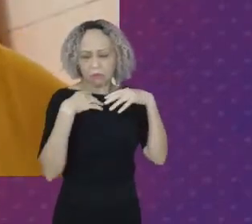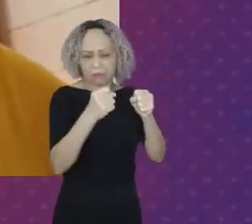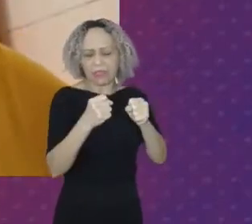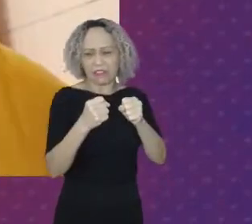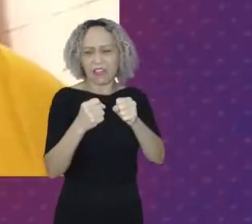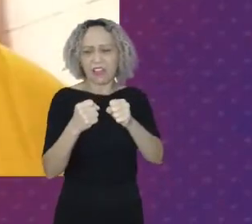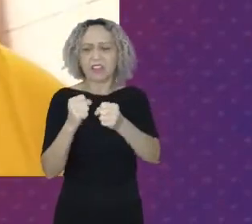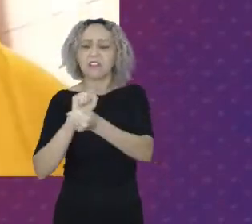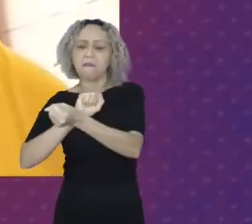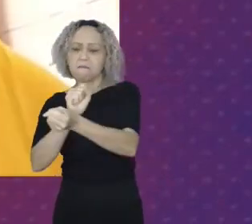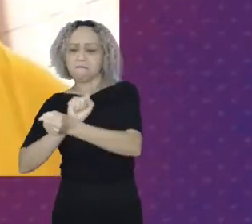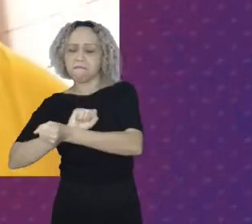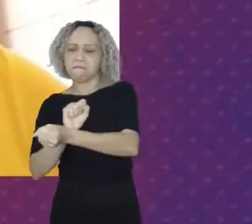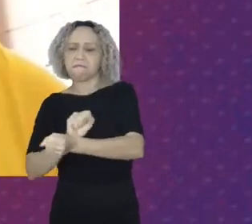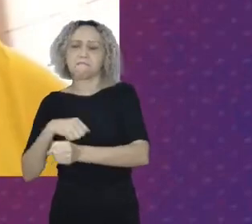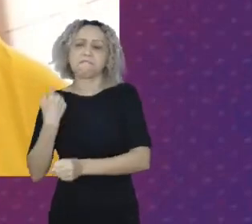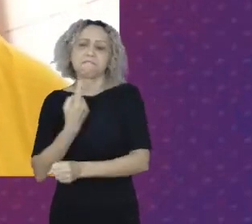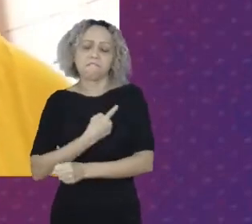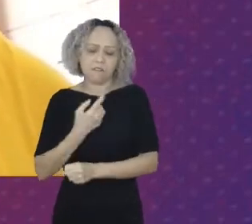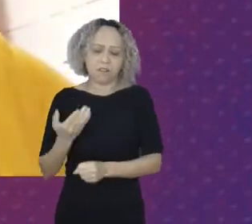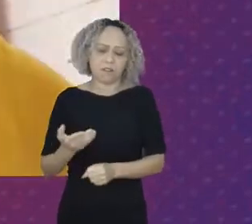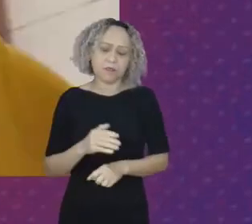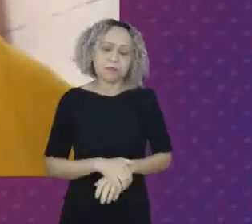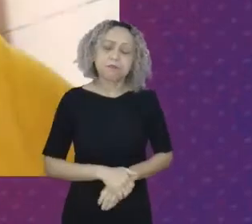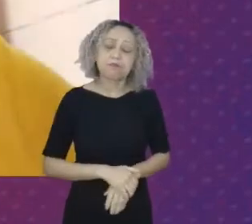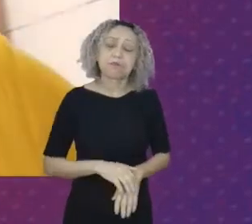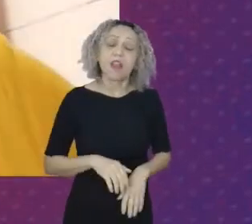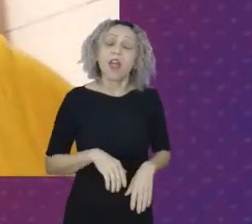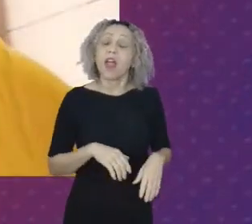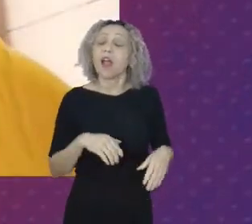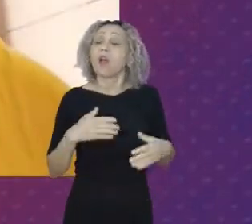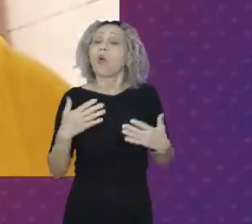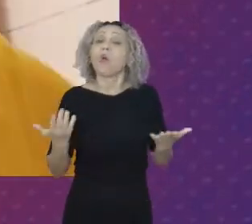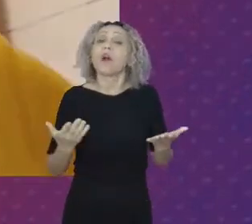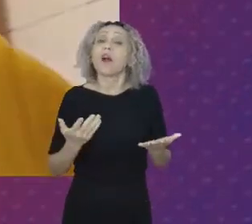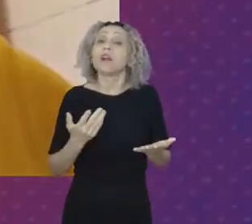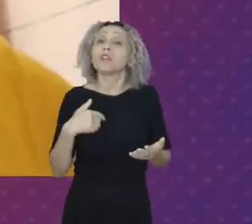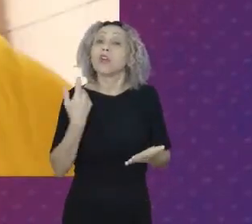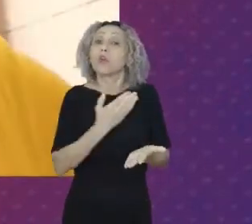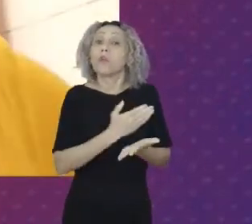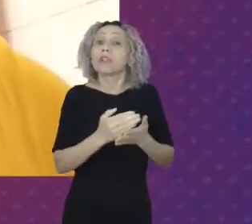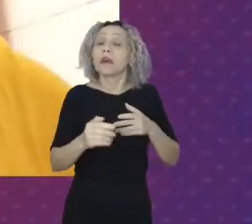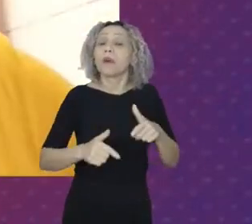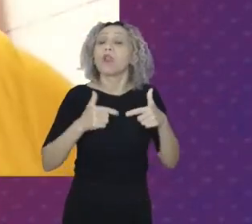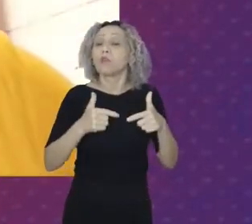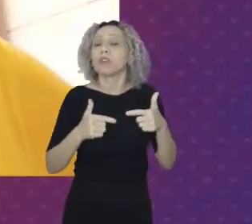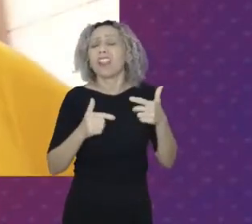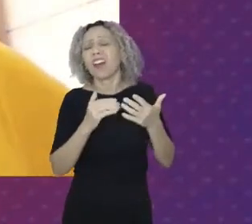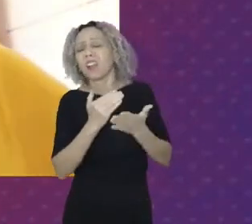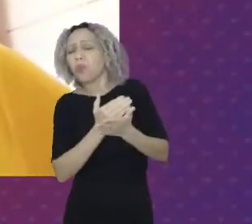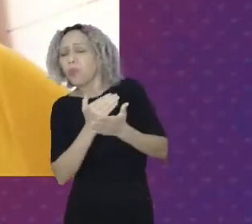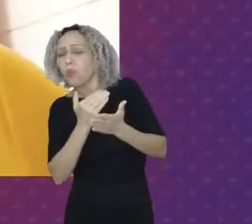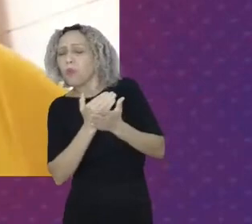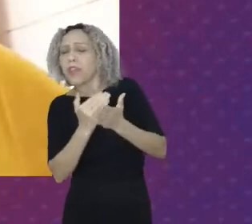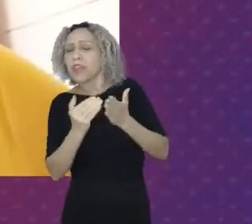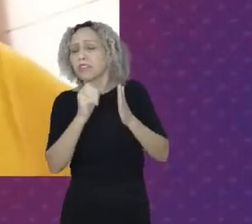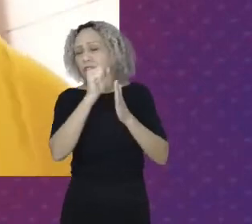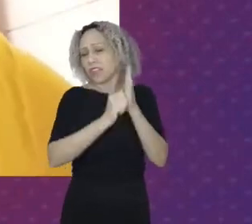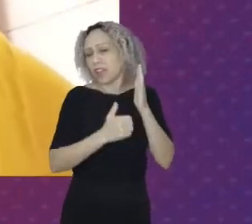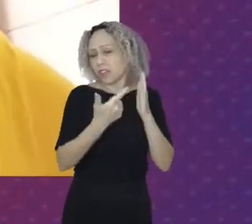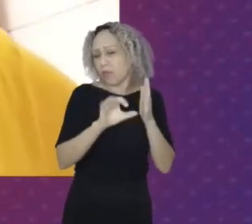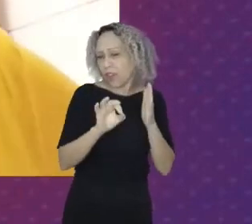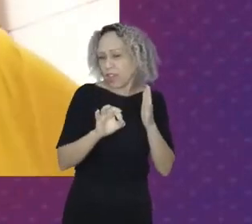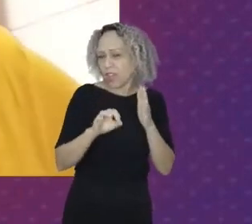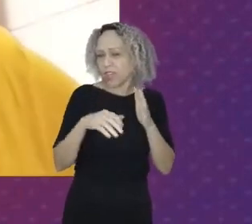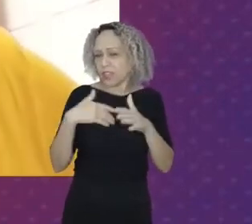no início do século XX, né? Com a dona Laudelina, quando fundou a primeira associação. Depois foi criada a